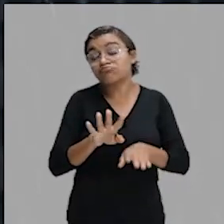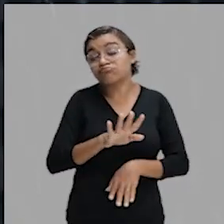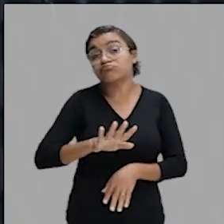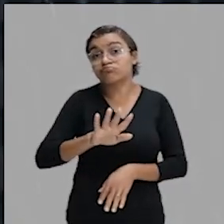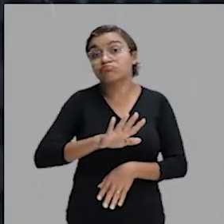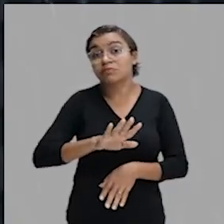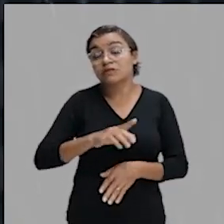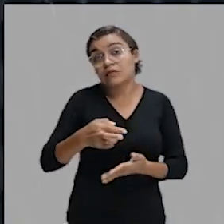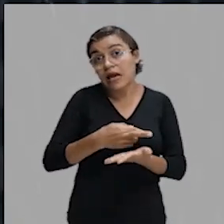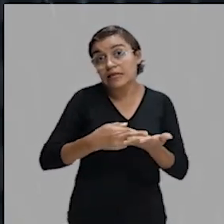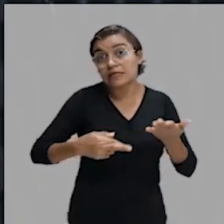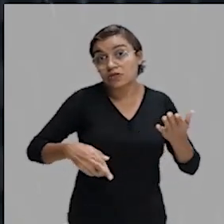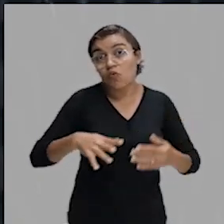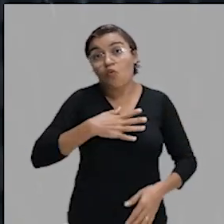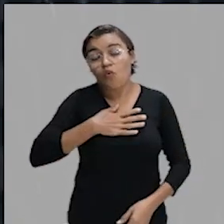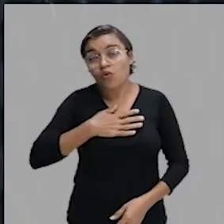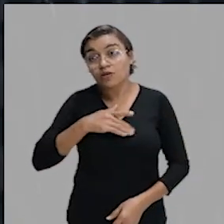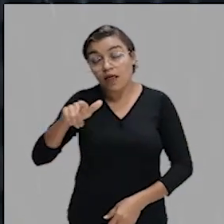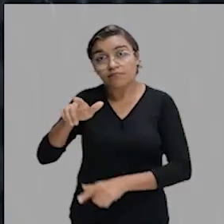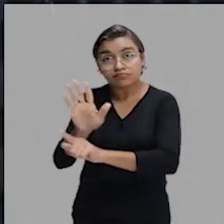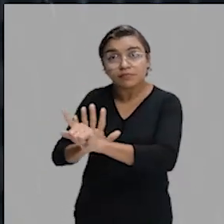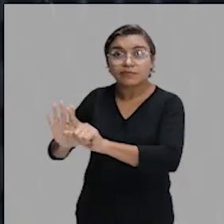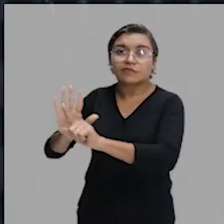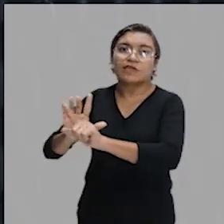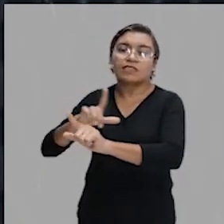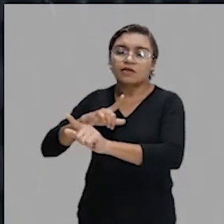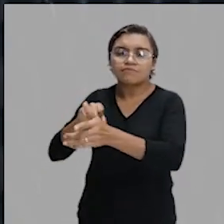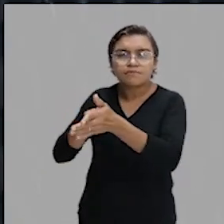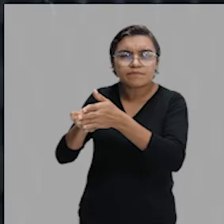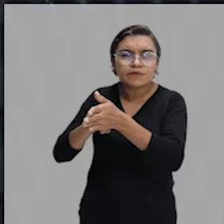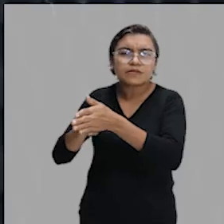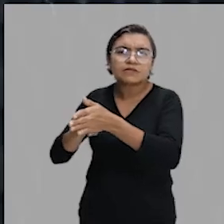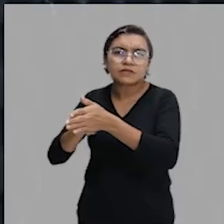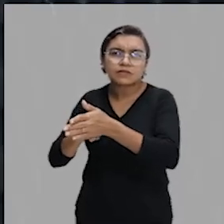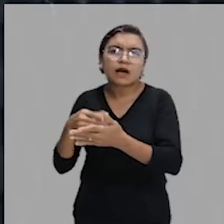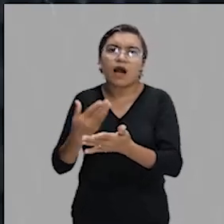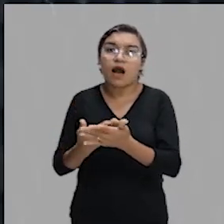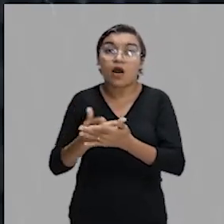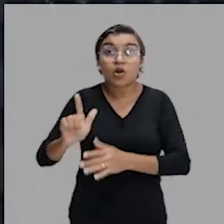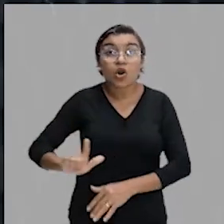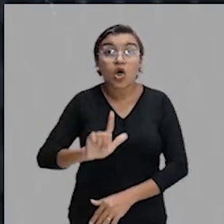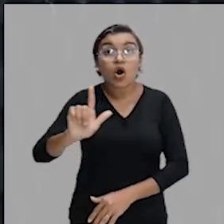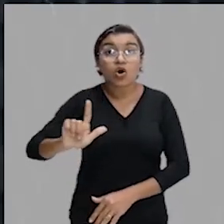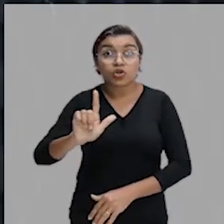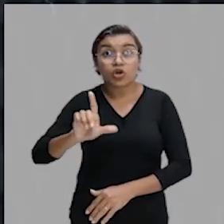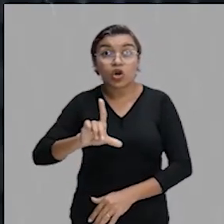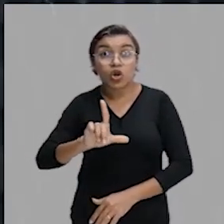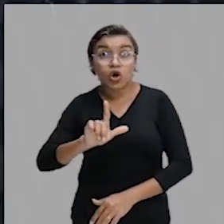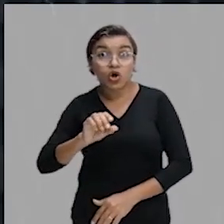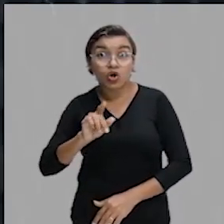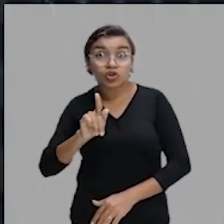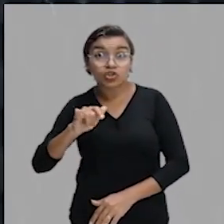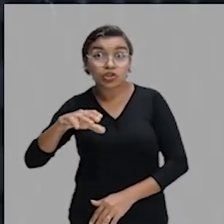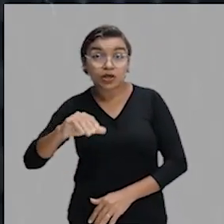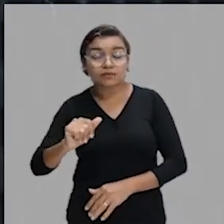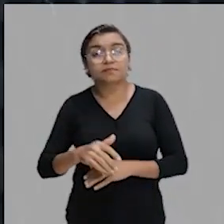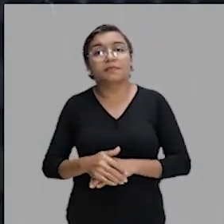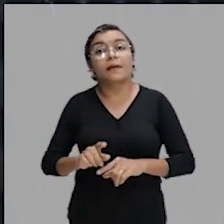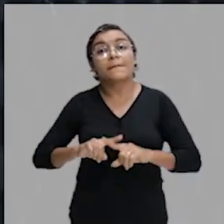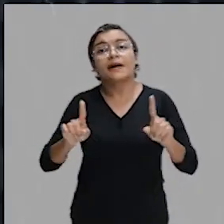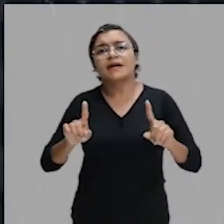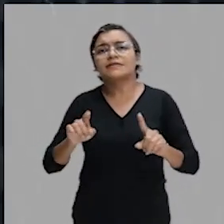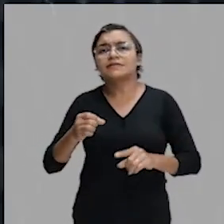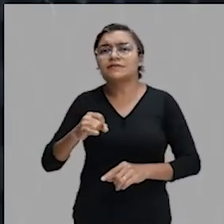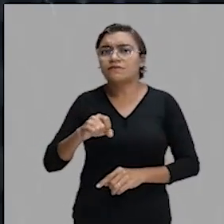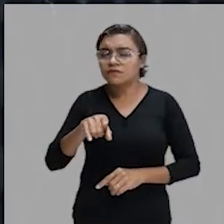mais consistentes, então vai lá, dá um Gonçalves Dias, pega as aulas de lógica também para tu apreciar. Mas se você quiser também cuidar do seu raciocínio para